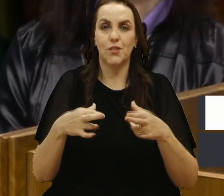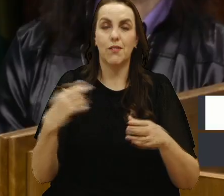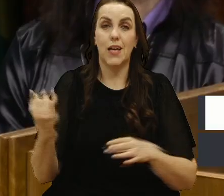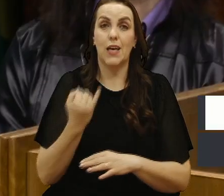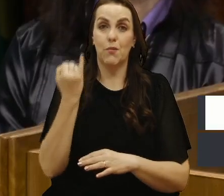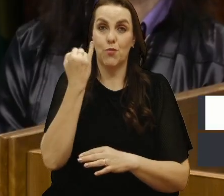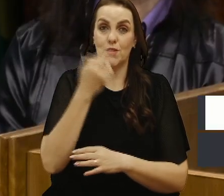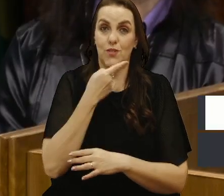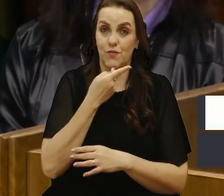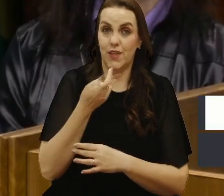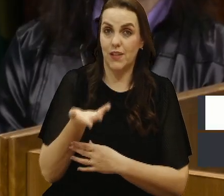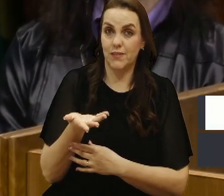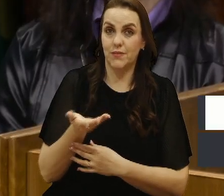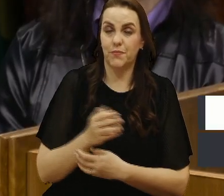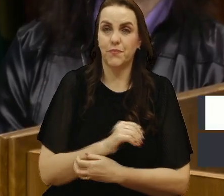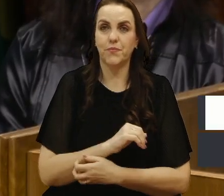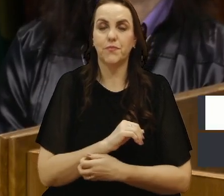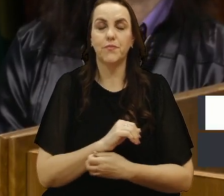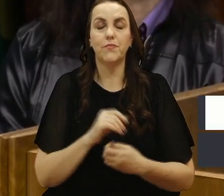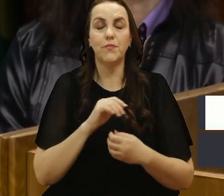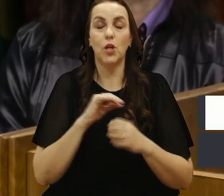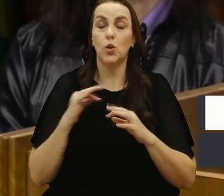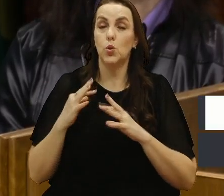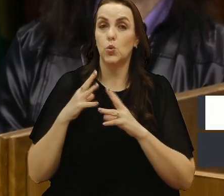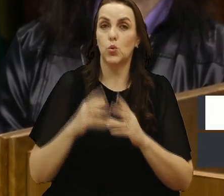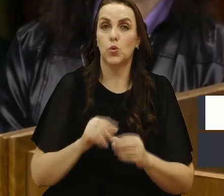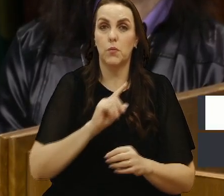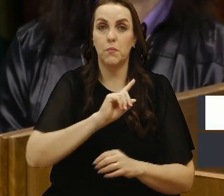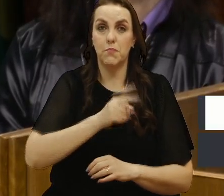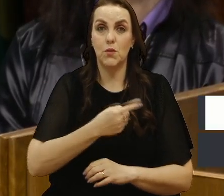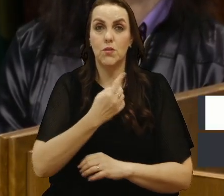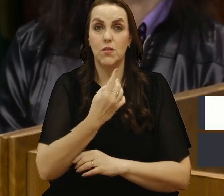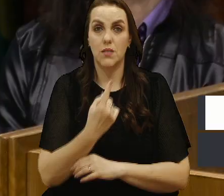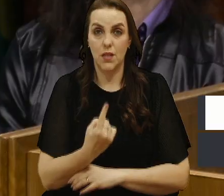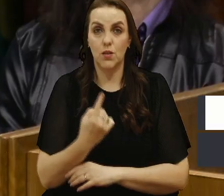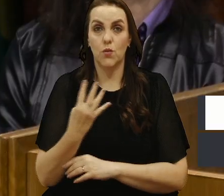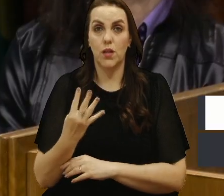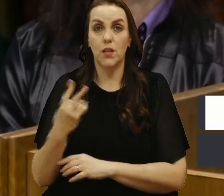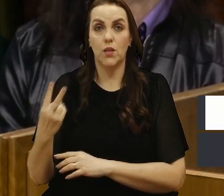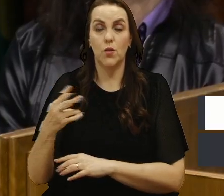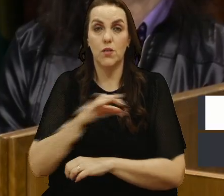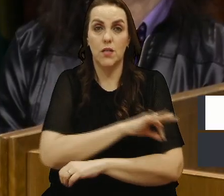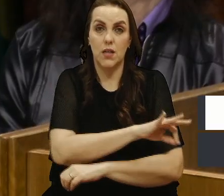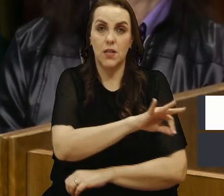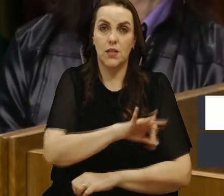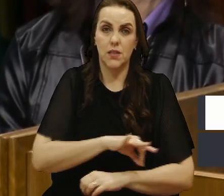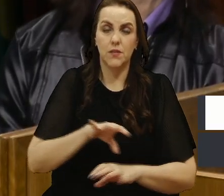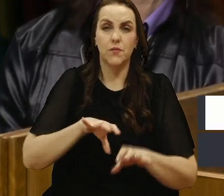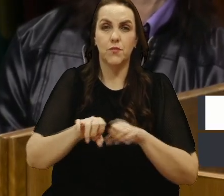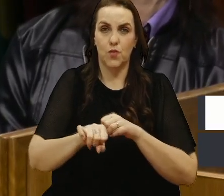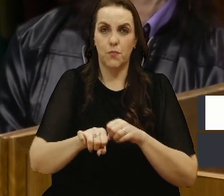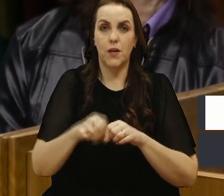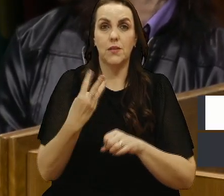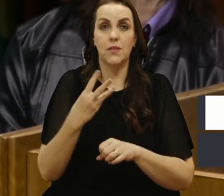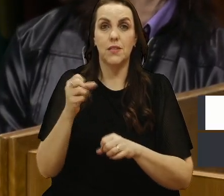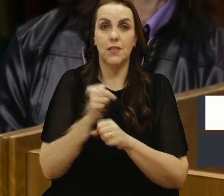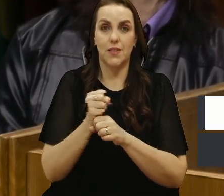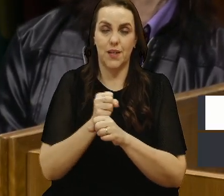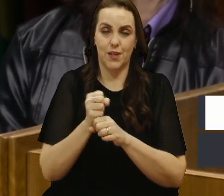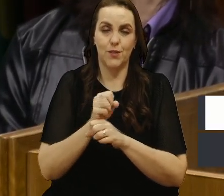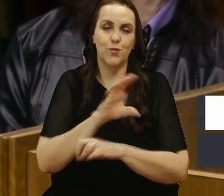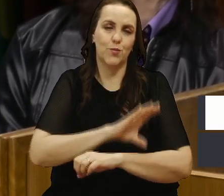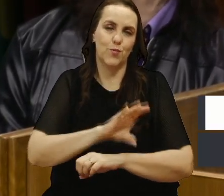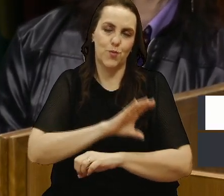fale isso. Ao todo, são 1.142 arquitetos formados nesses 30 anos no curso de arquitetura da UX. Não